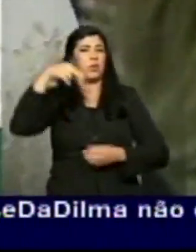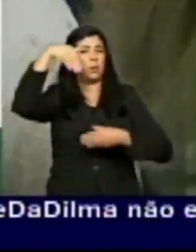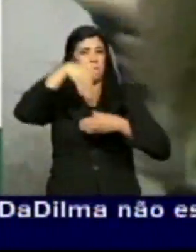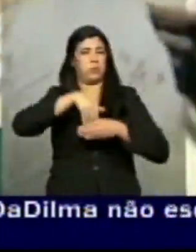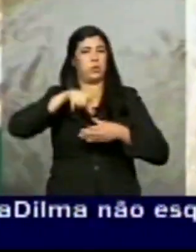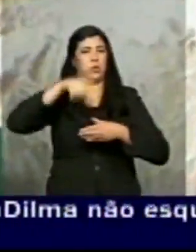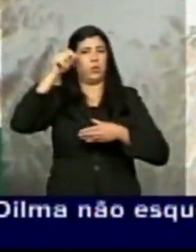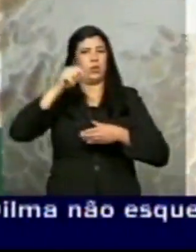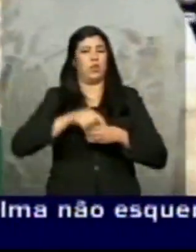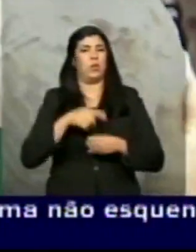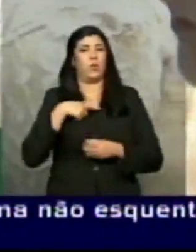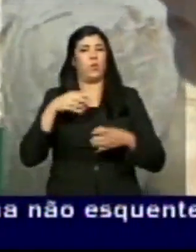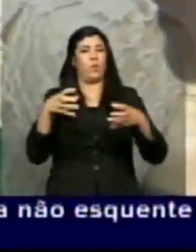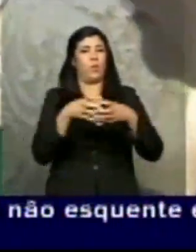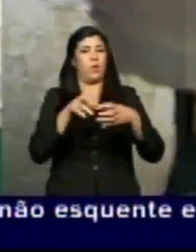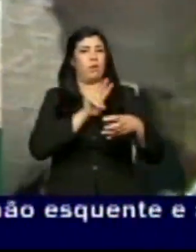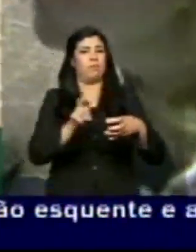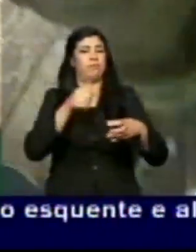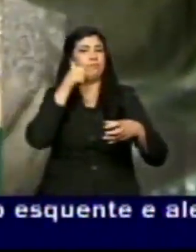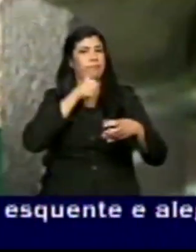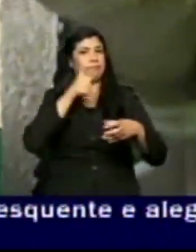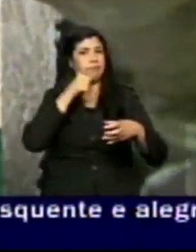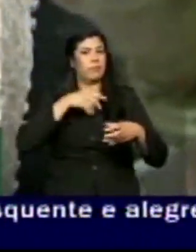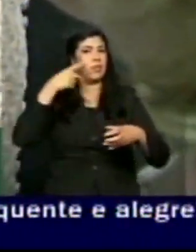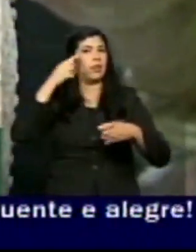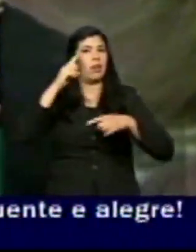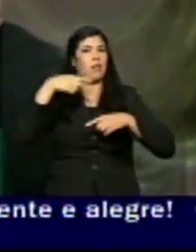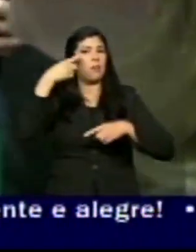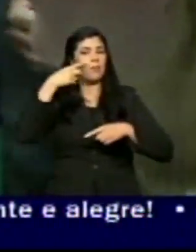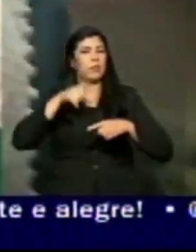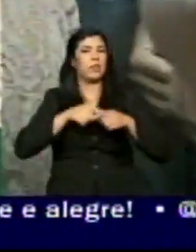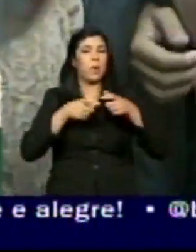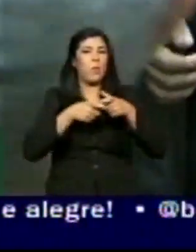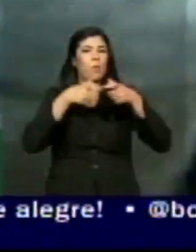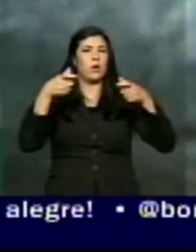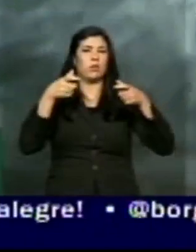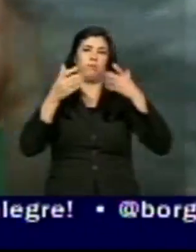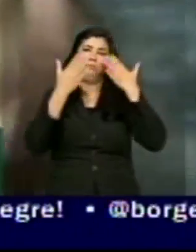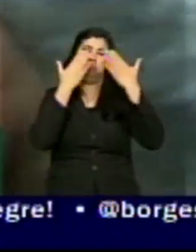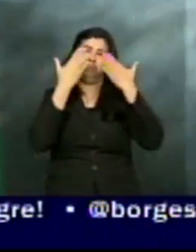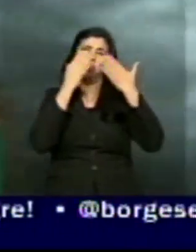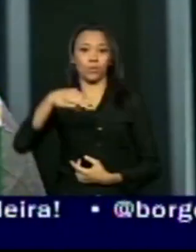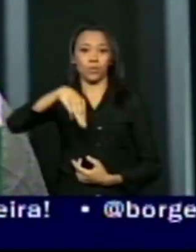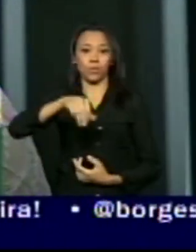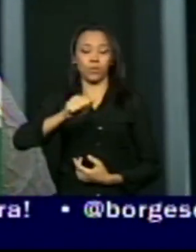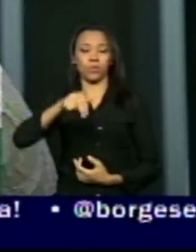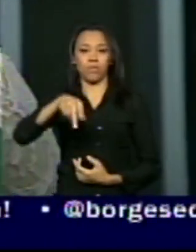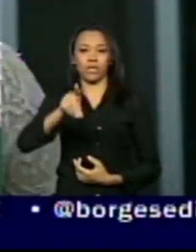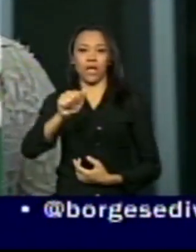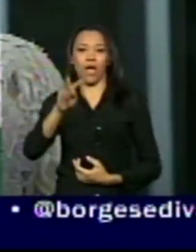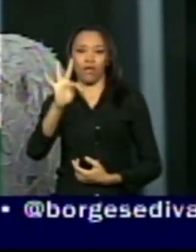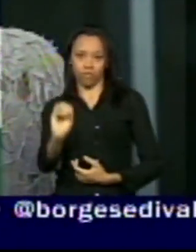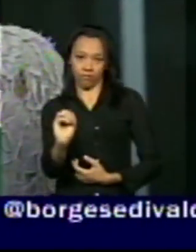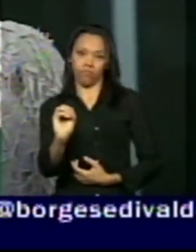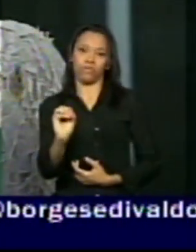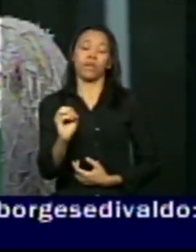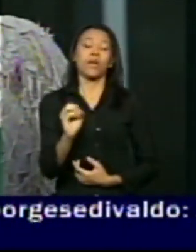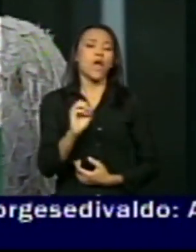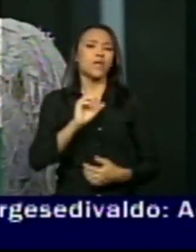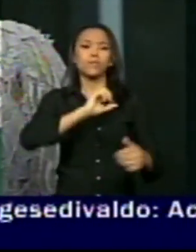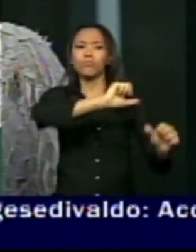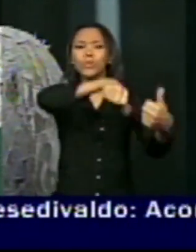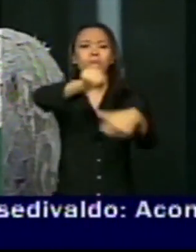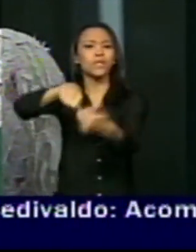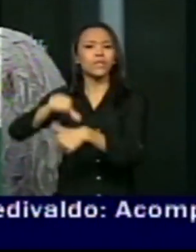Crescendo com a inflação sob controle mas sem prejuízo para os programas sociais as mudanças que o país